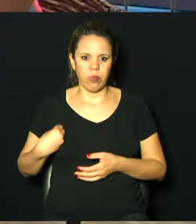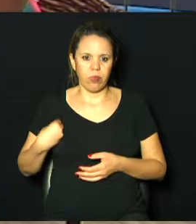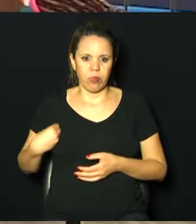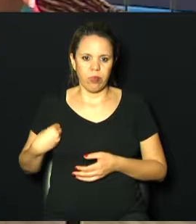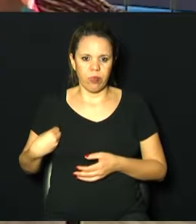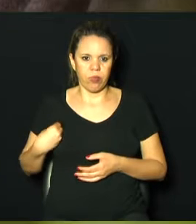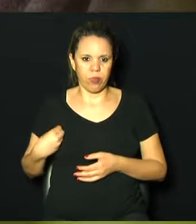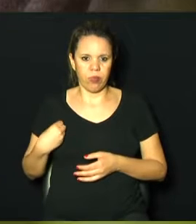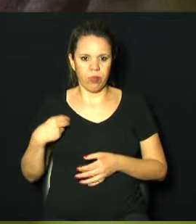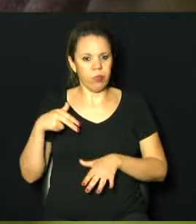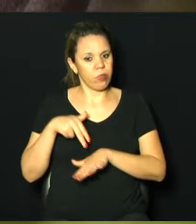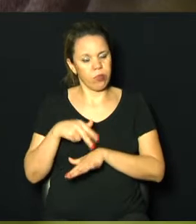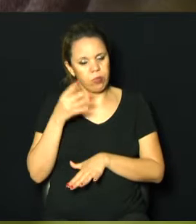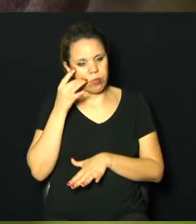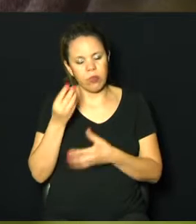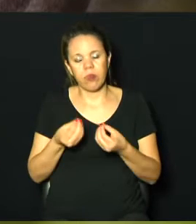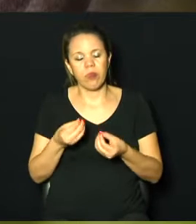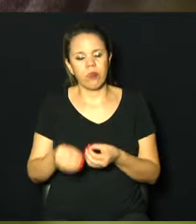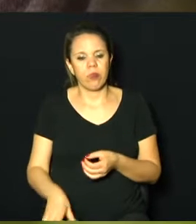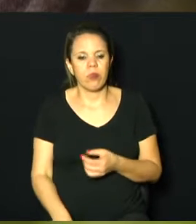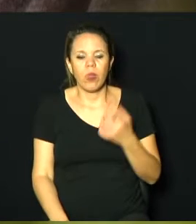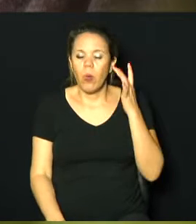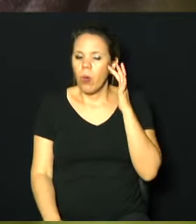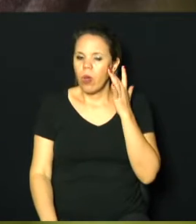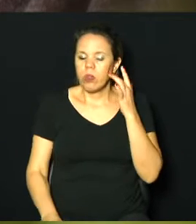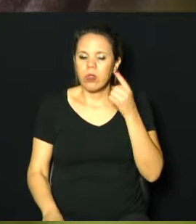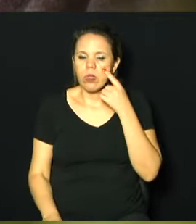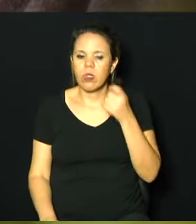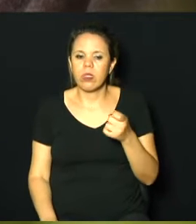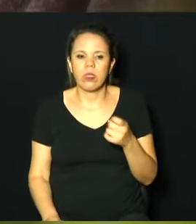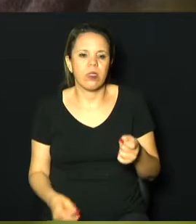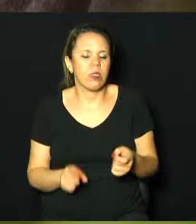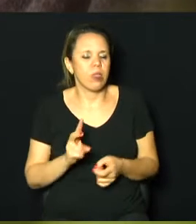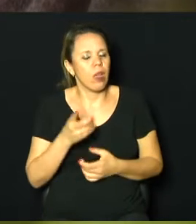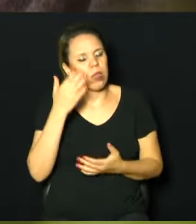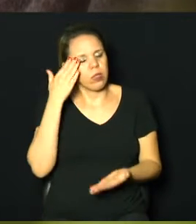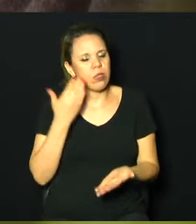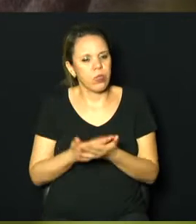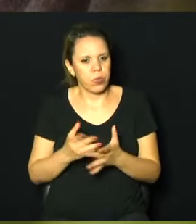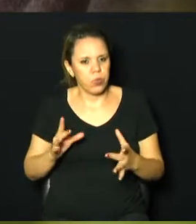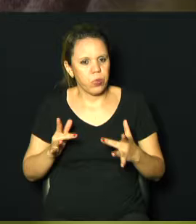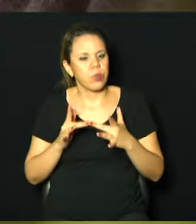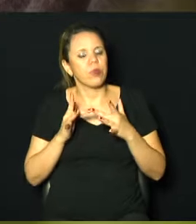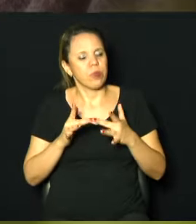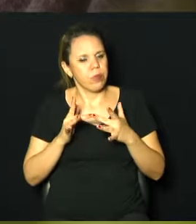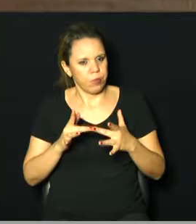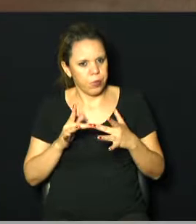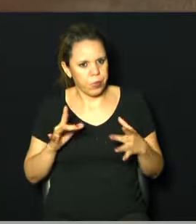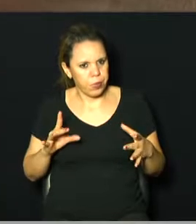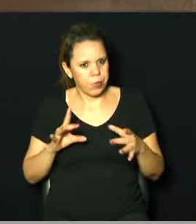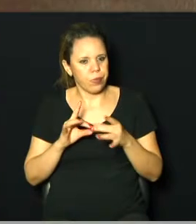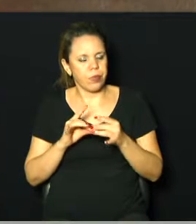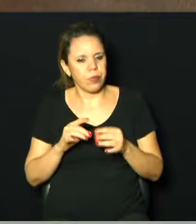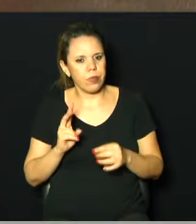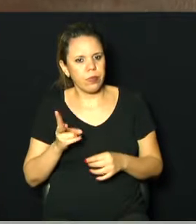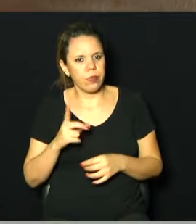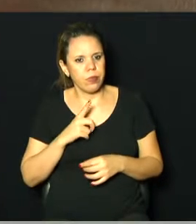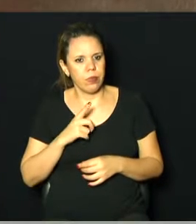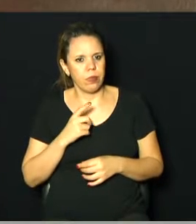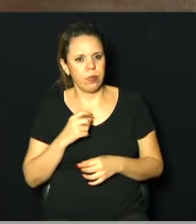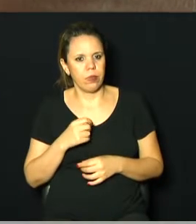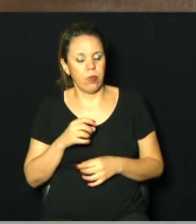forma? eu acho interessante a gente sempre tentar, porque assim, a gente acredita que o vínculo, ele só é essa